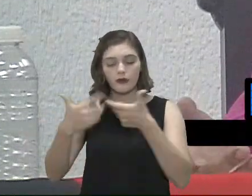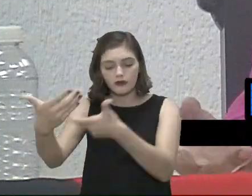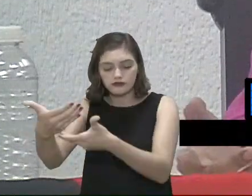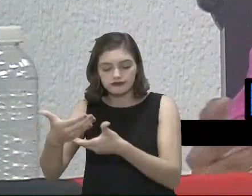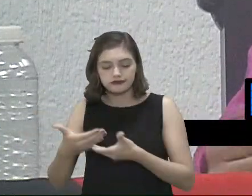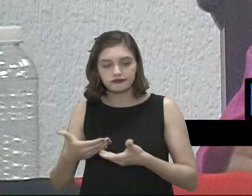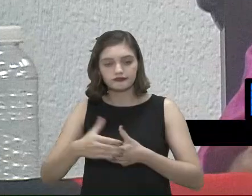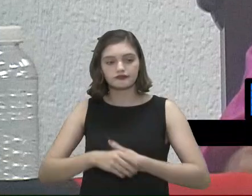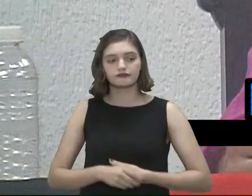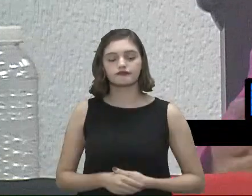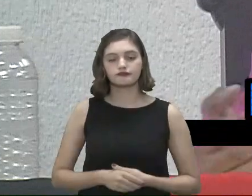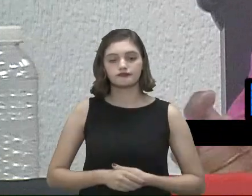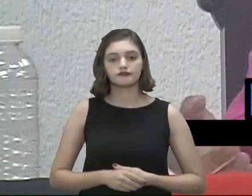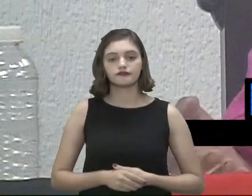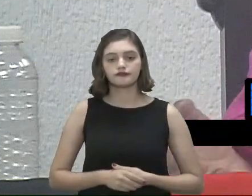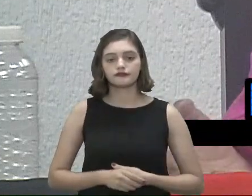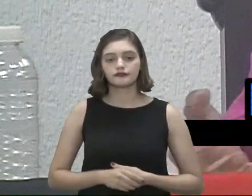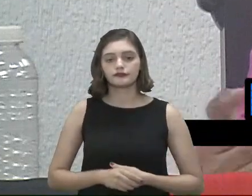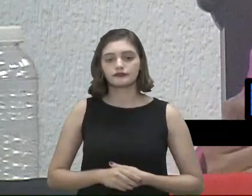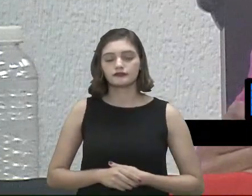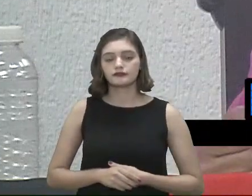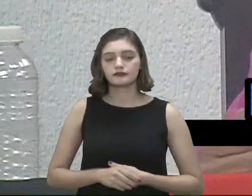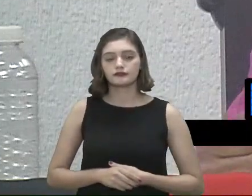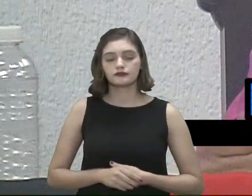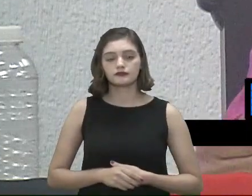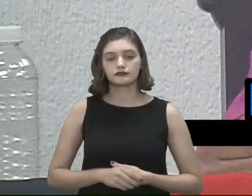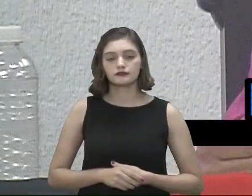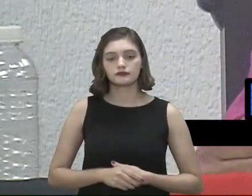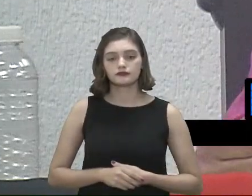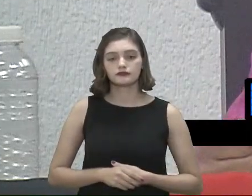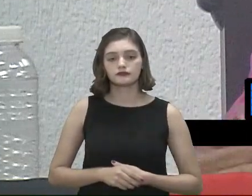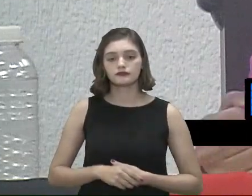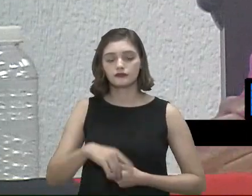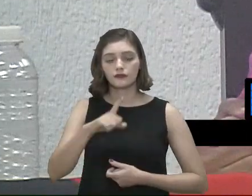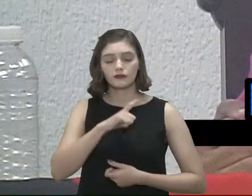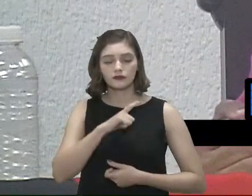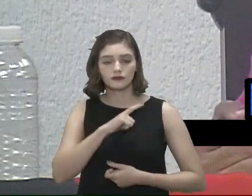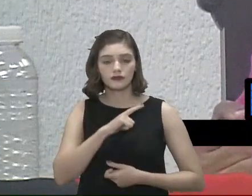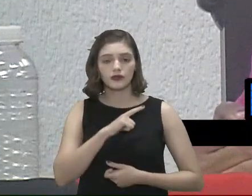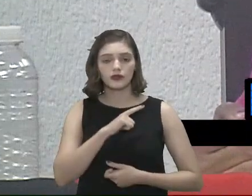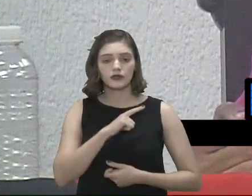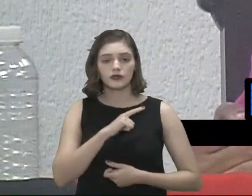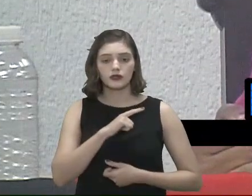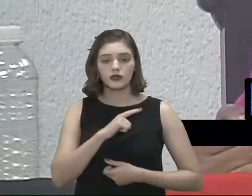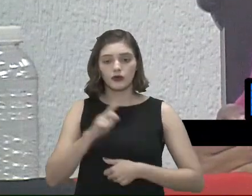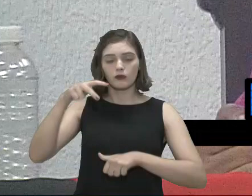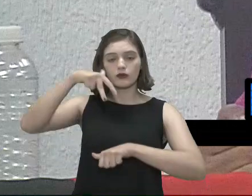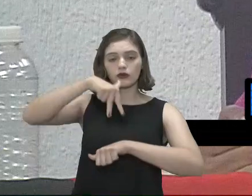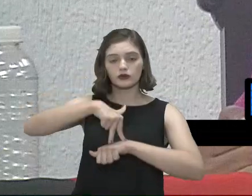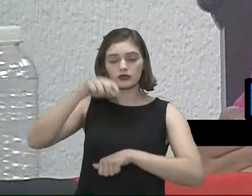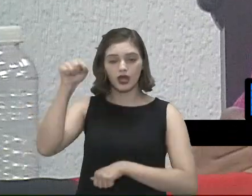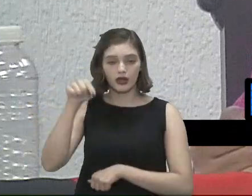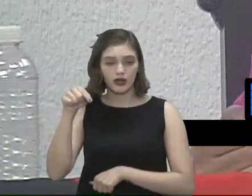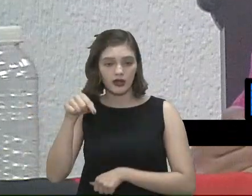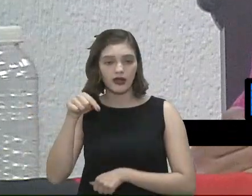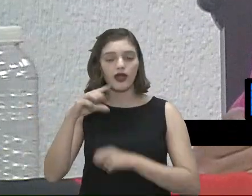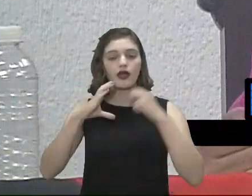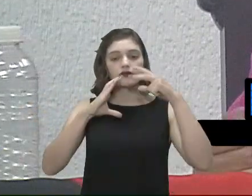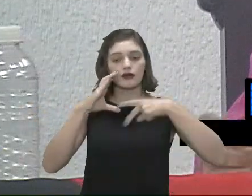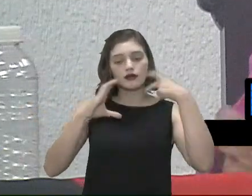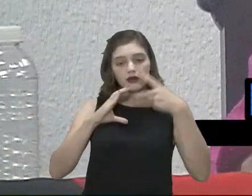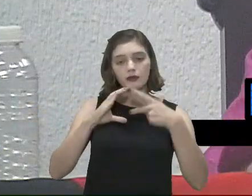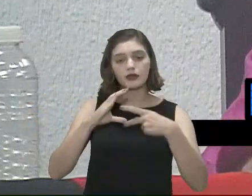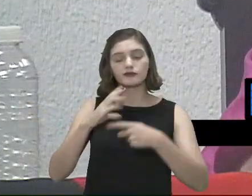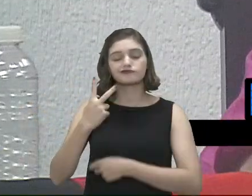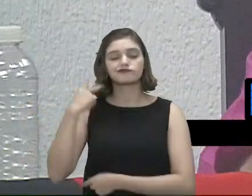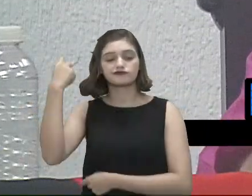acolhimento, né? Infelizmente, teve posicionamentos aqui de alguns vereadores,